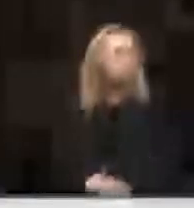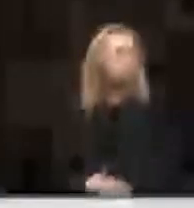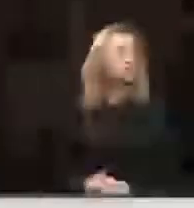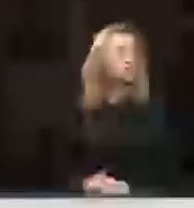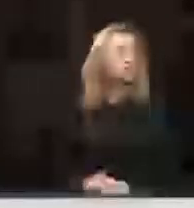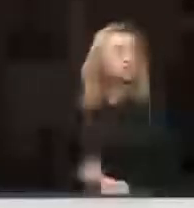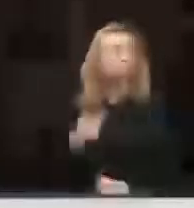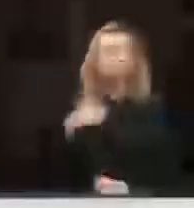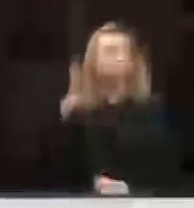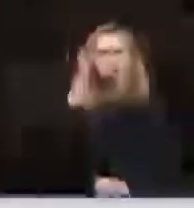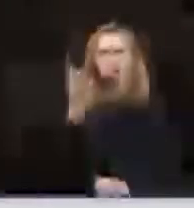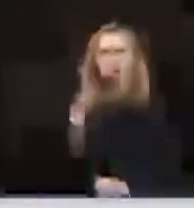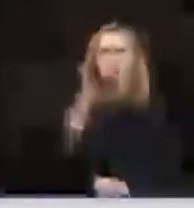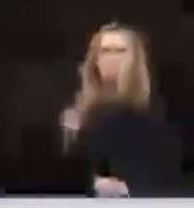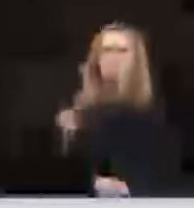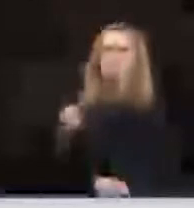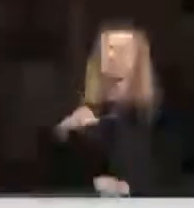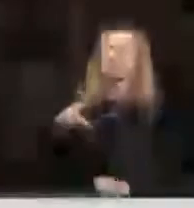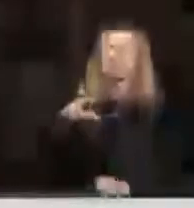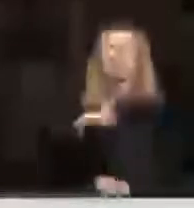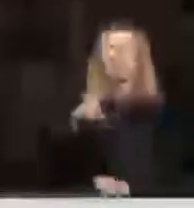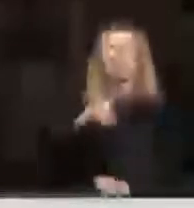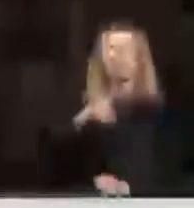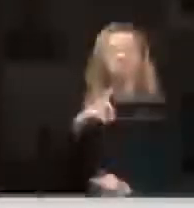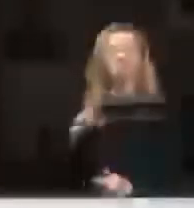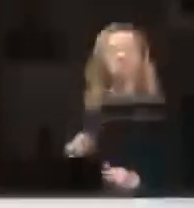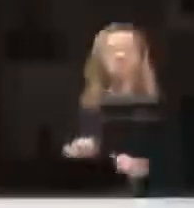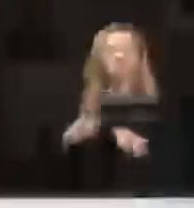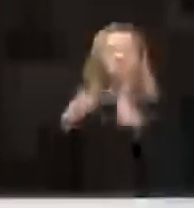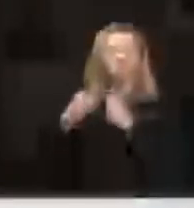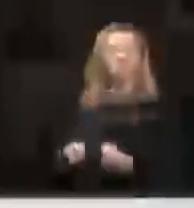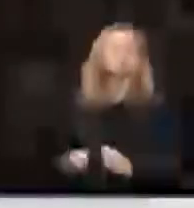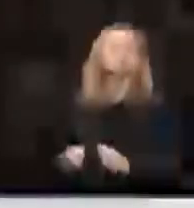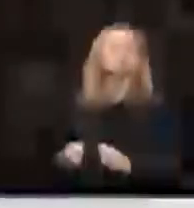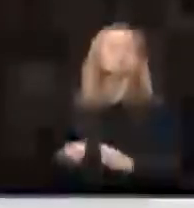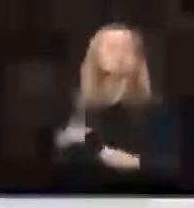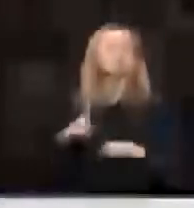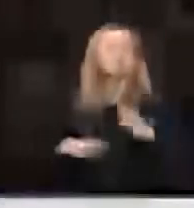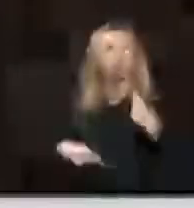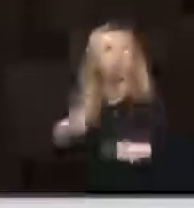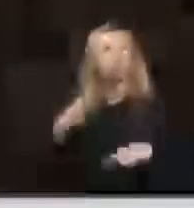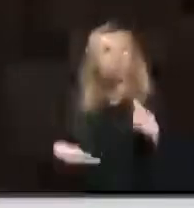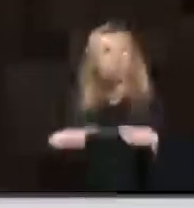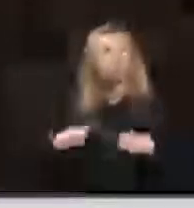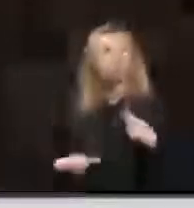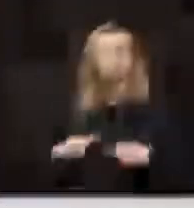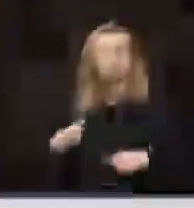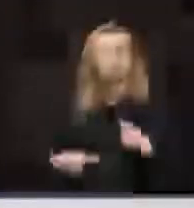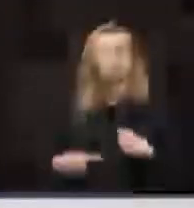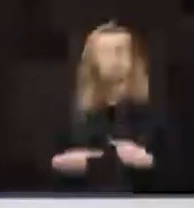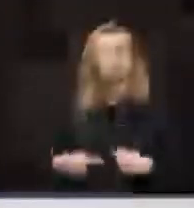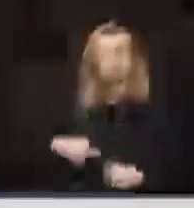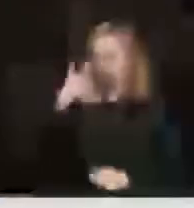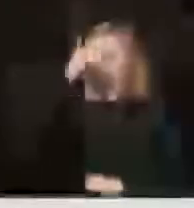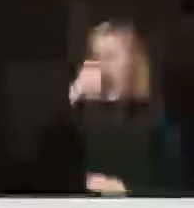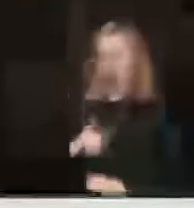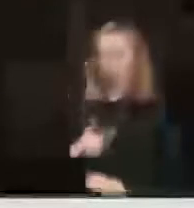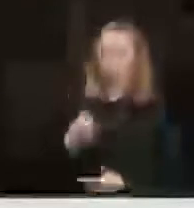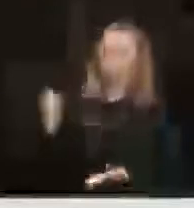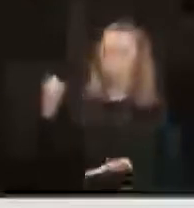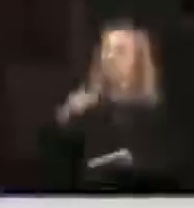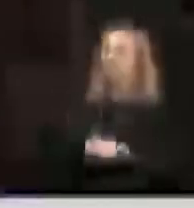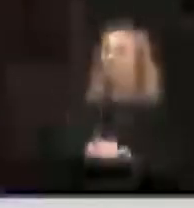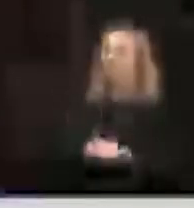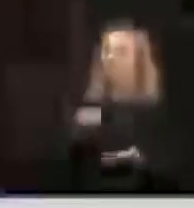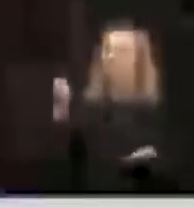se tem autoridade política, autoridade moral, para exigir o cumprimento da Constituição